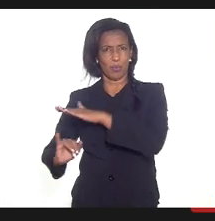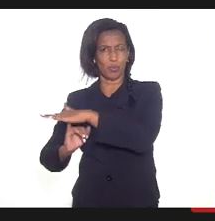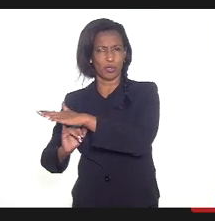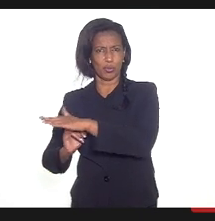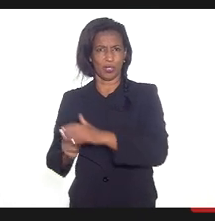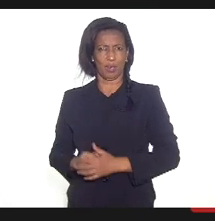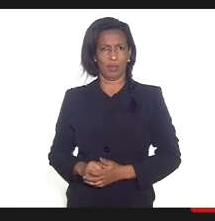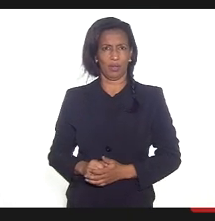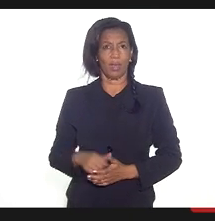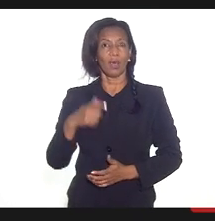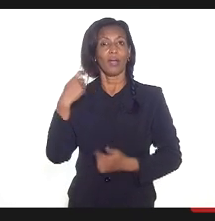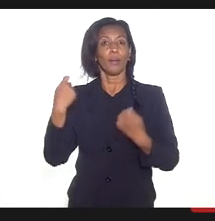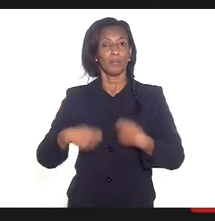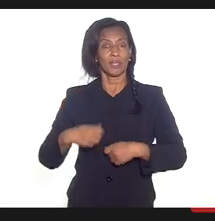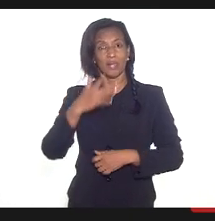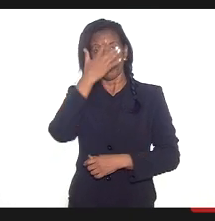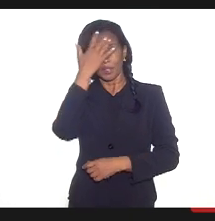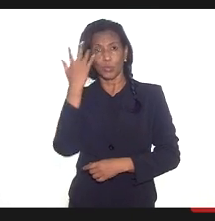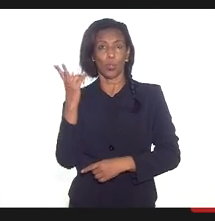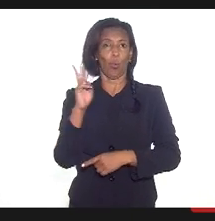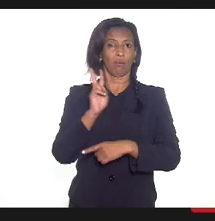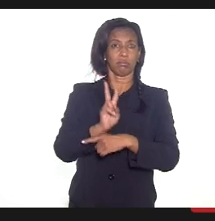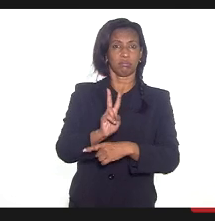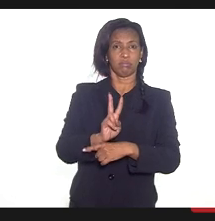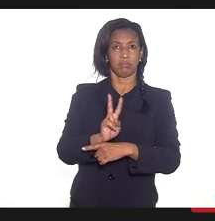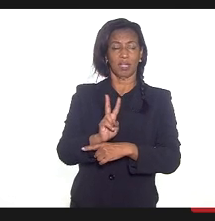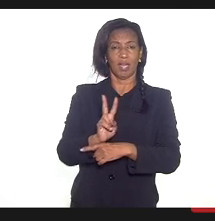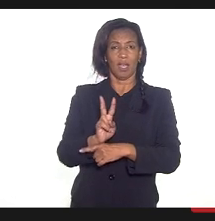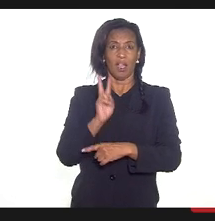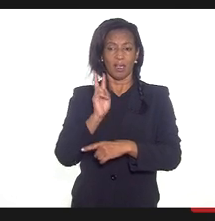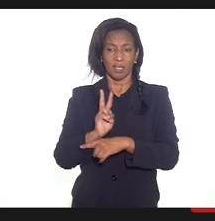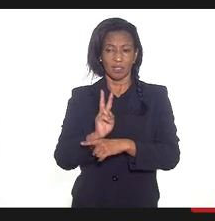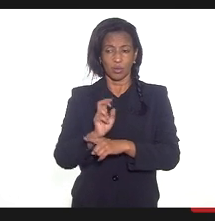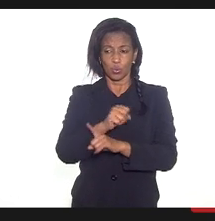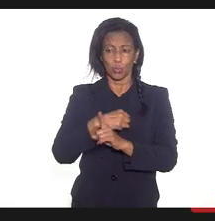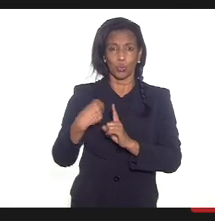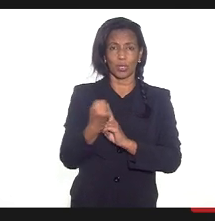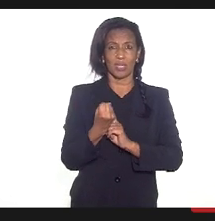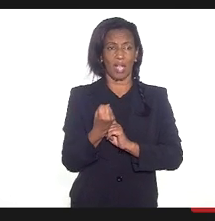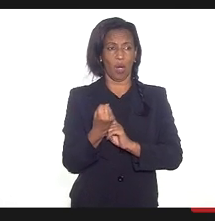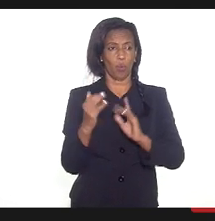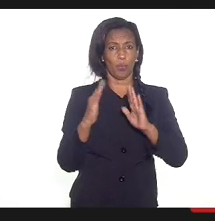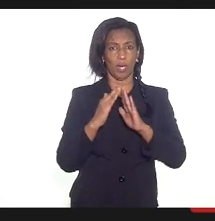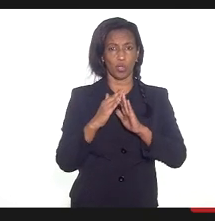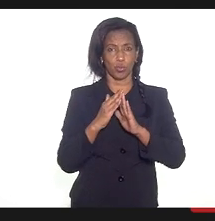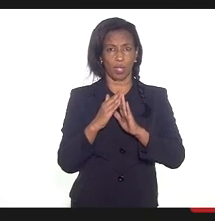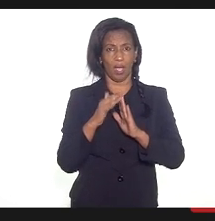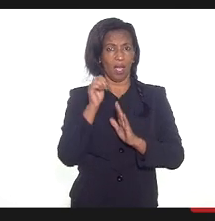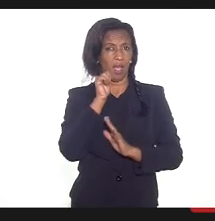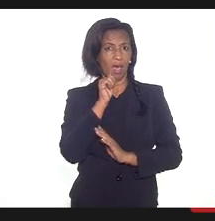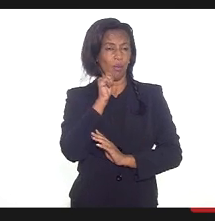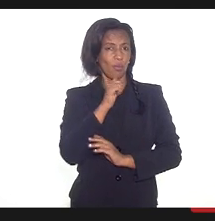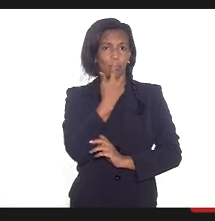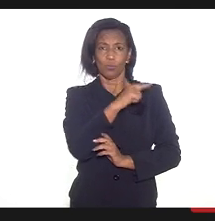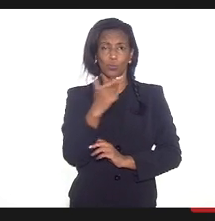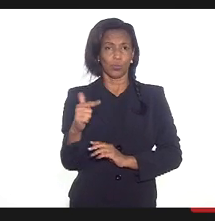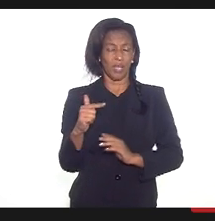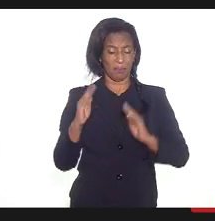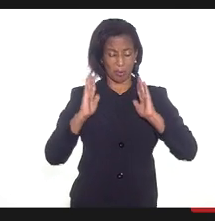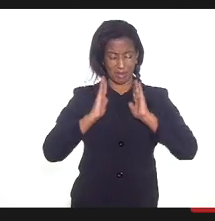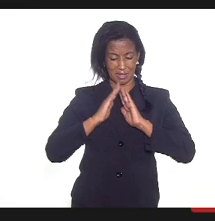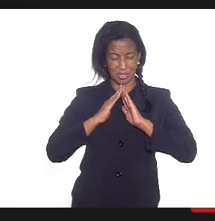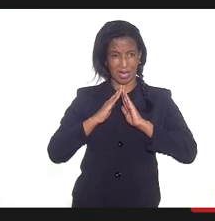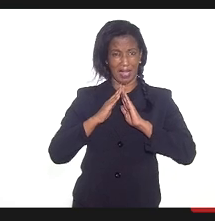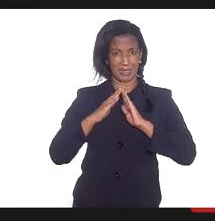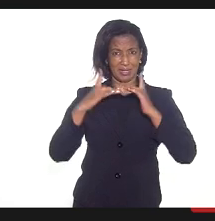de assistente social, ela tem condições de se deslocar da casa dela, às vezes ela está numa situação onde ela não pode nem sair de casa, porque ela ainda está vivendo com o agressor,